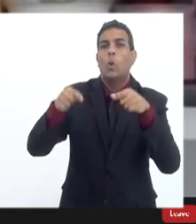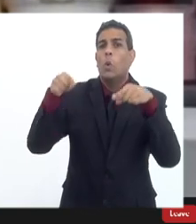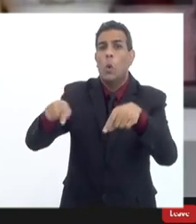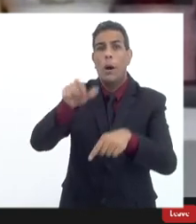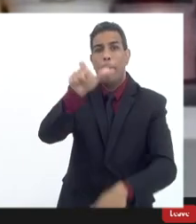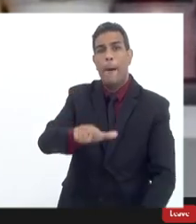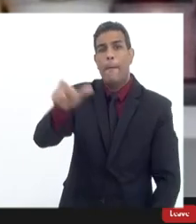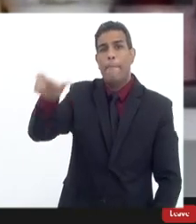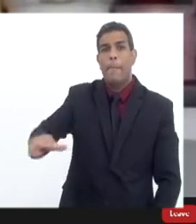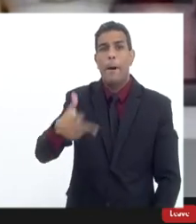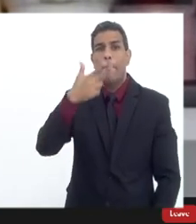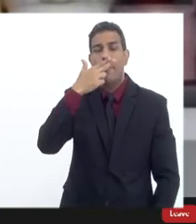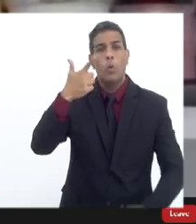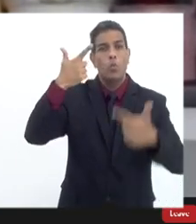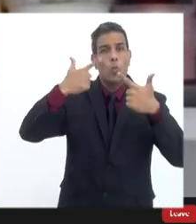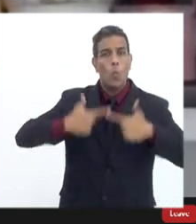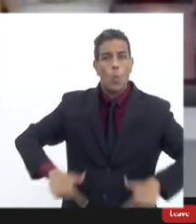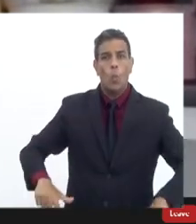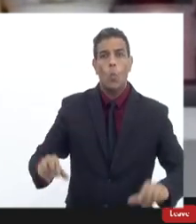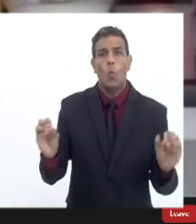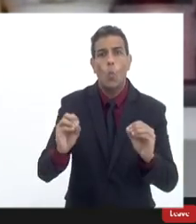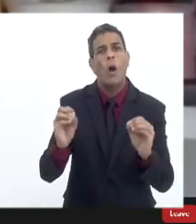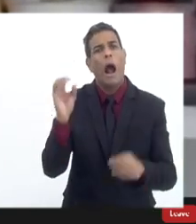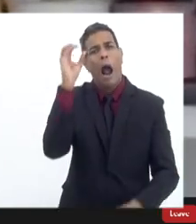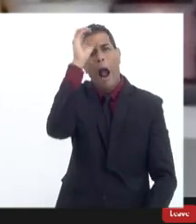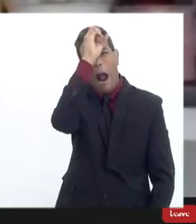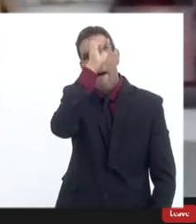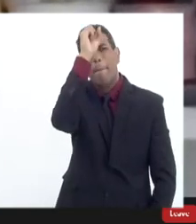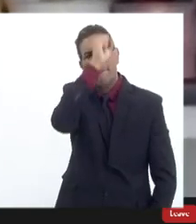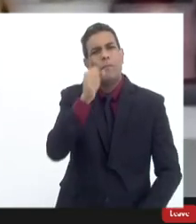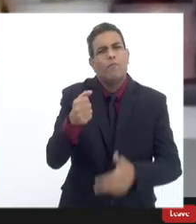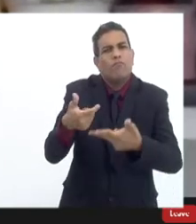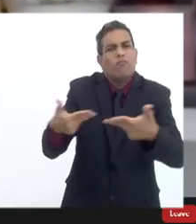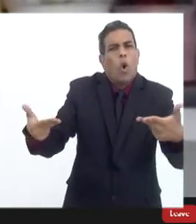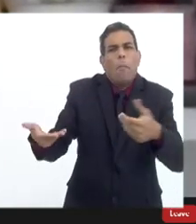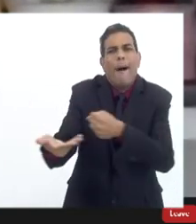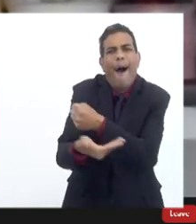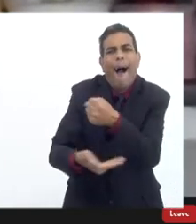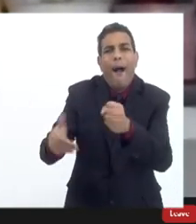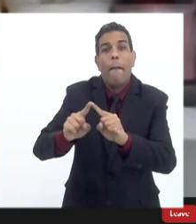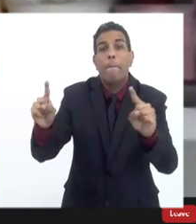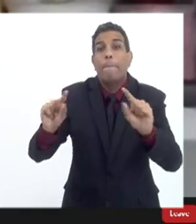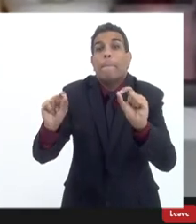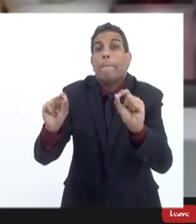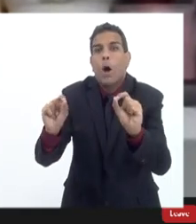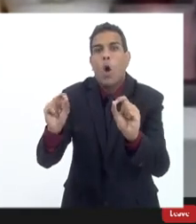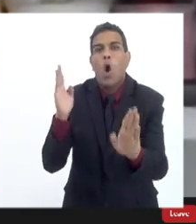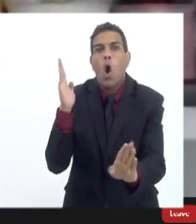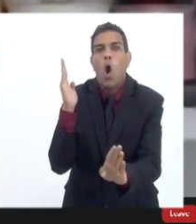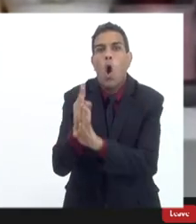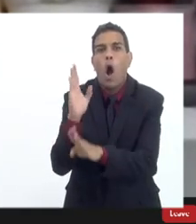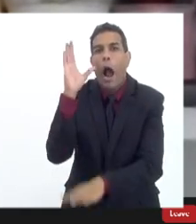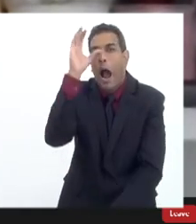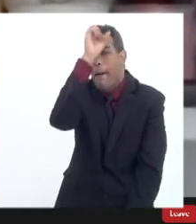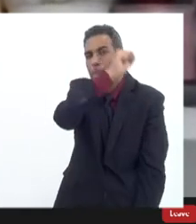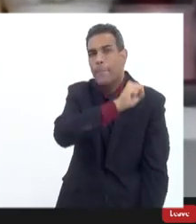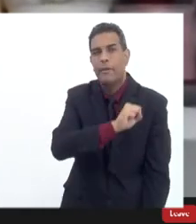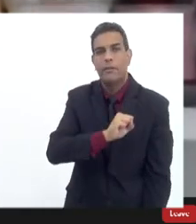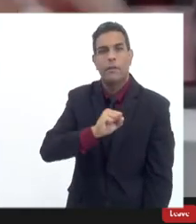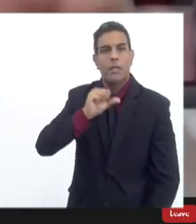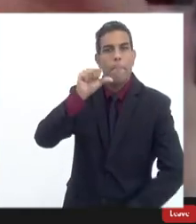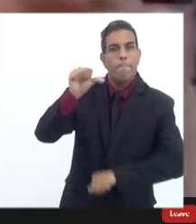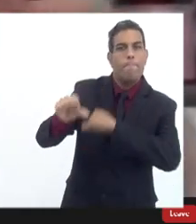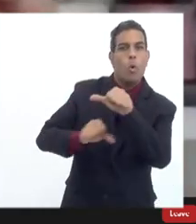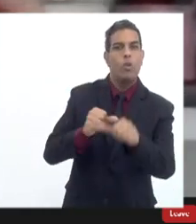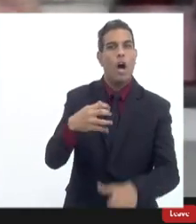não viveram um vazio durante um ano e meio, aprenderam coisas. O que é que aprenderam e como é que a gente transforma